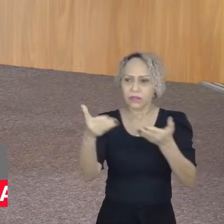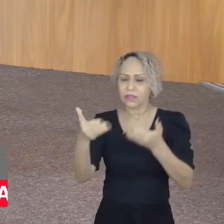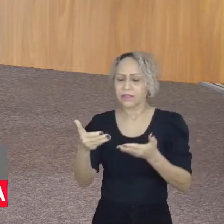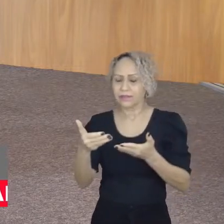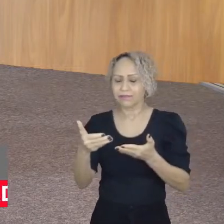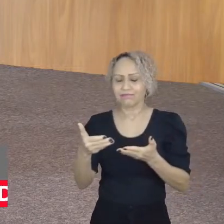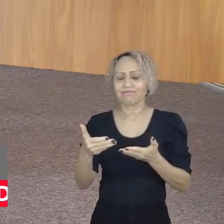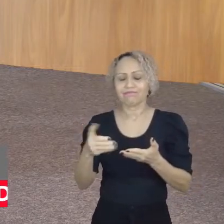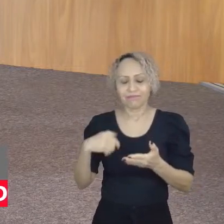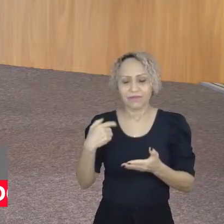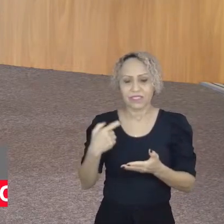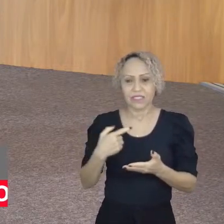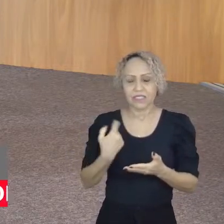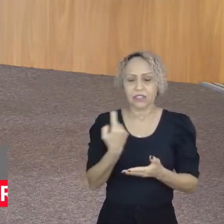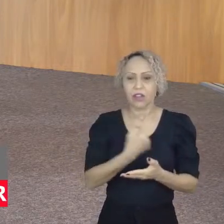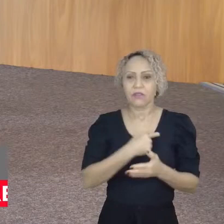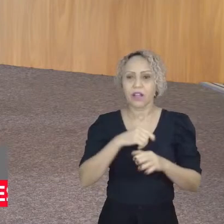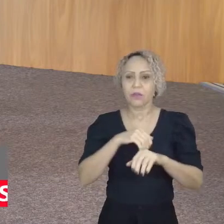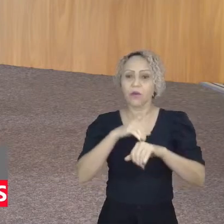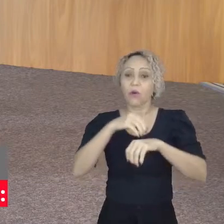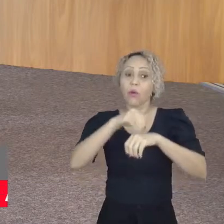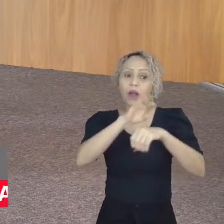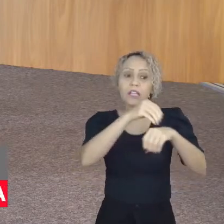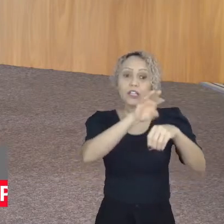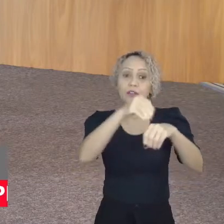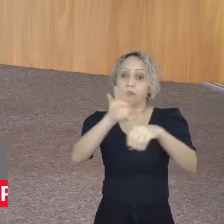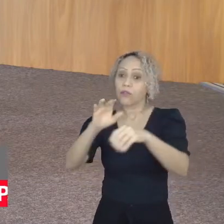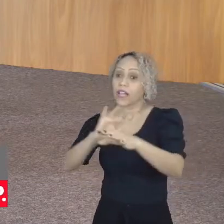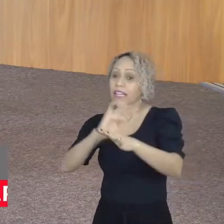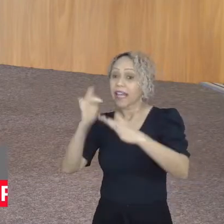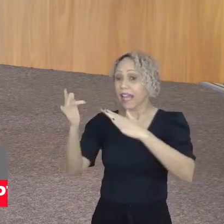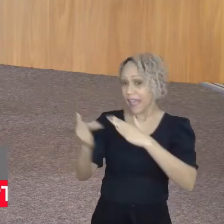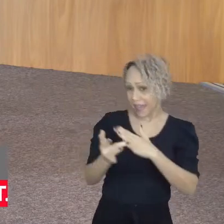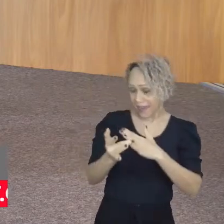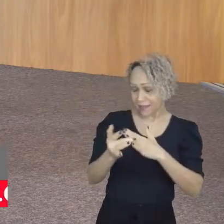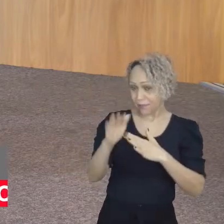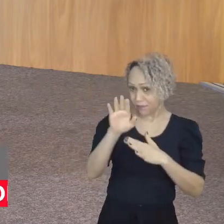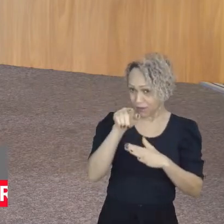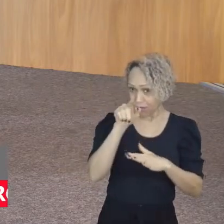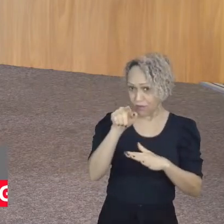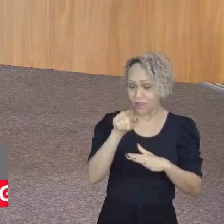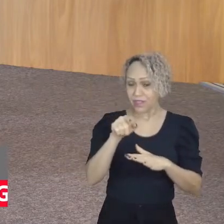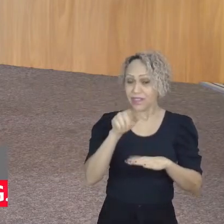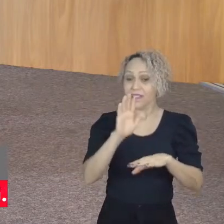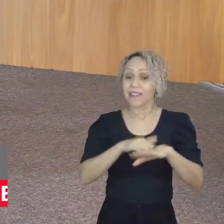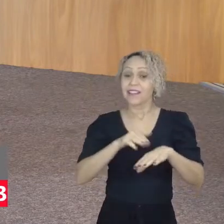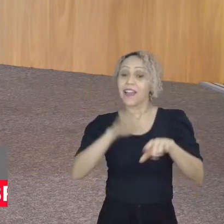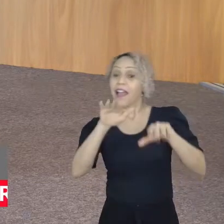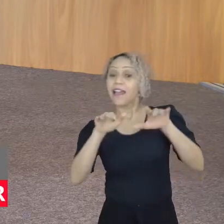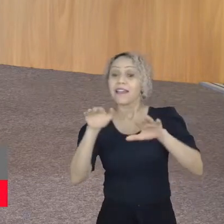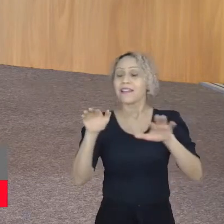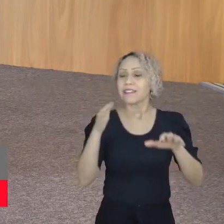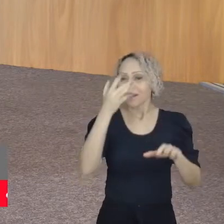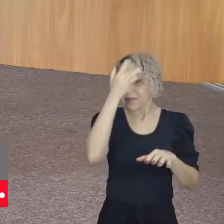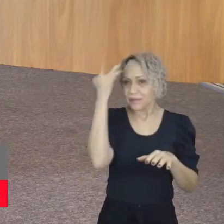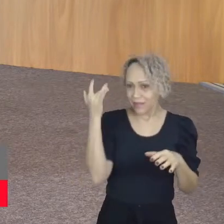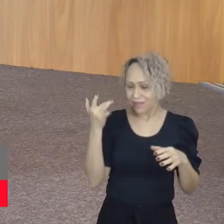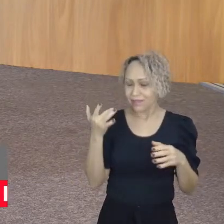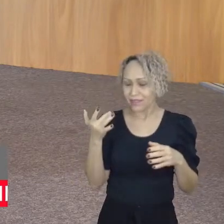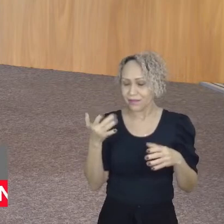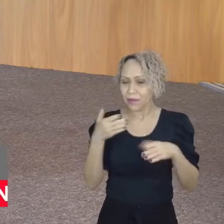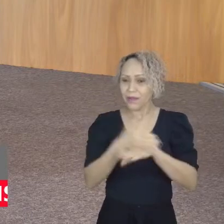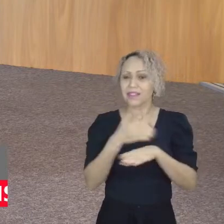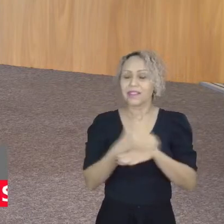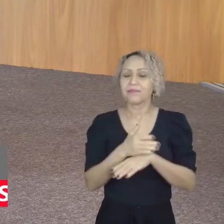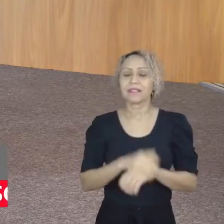vai divulgar também essa sua convocação nas redes. Faz um chamado aí para o pessoal ficar ligado nas datas e participar.